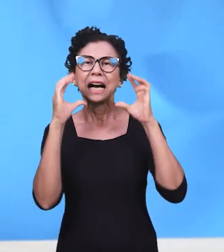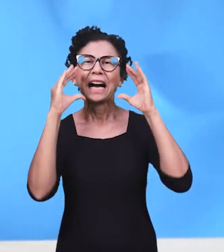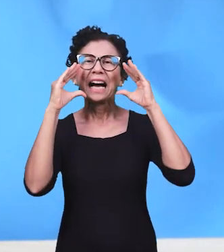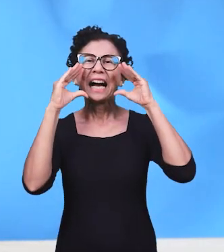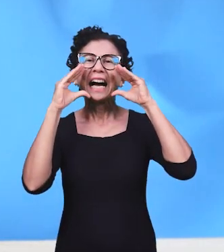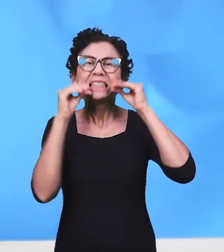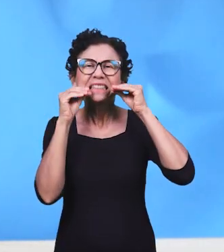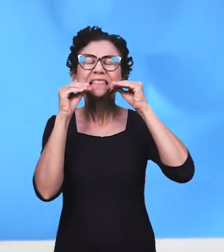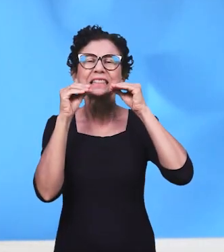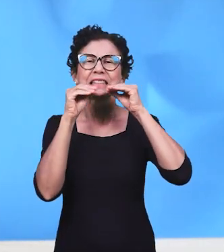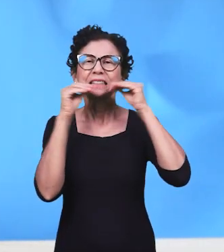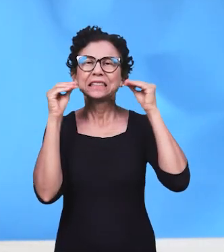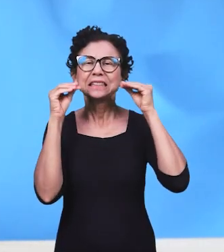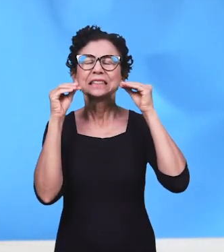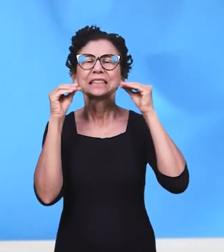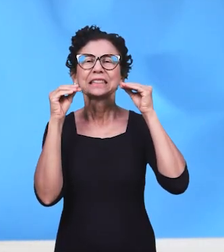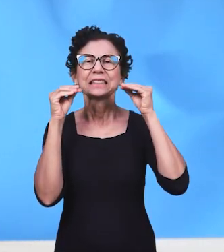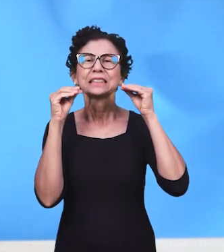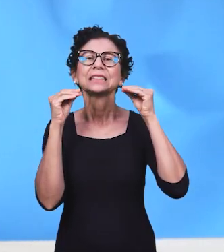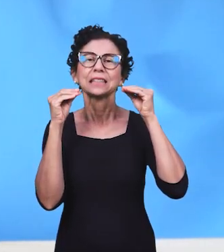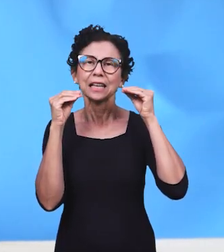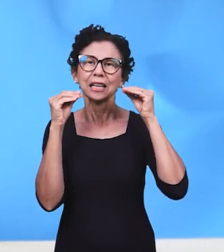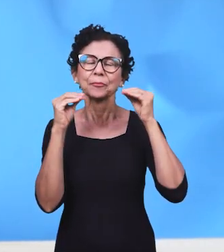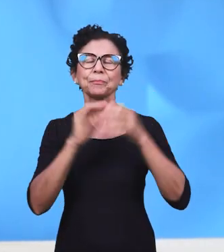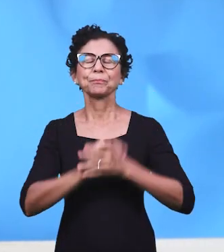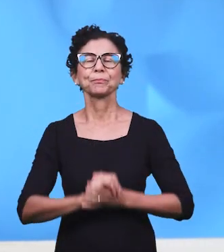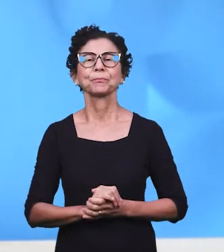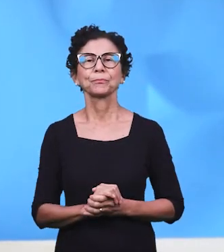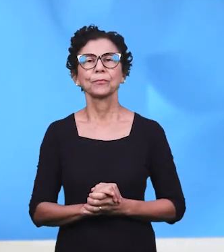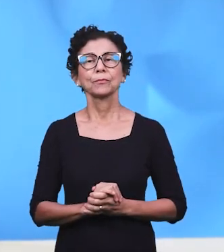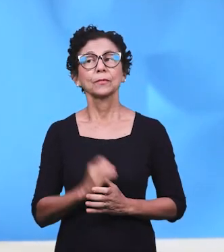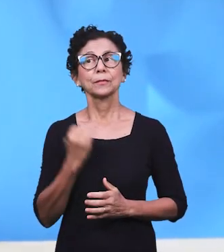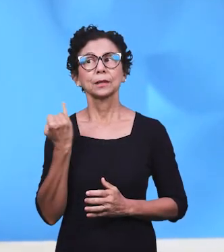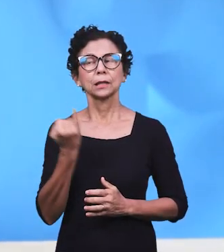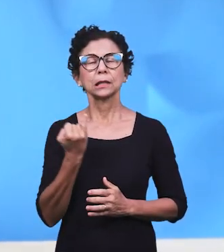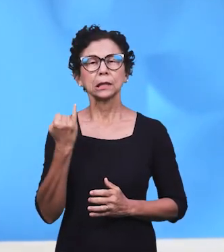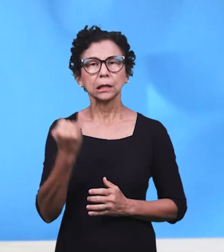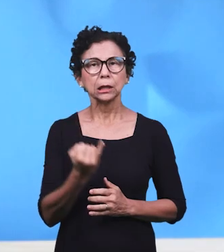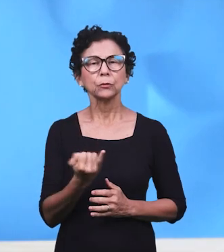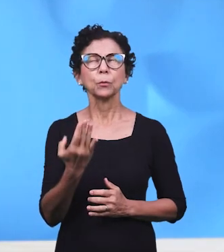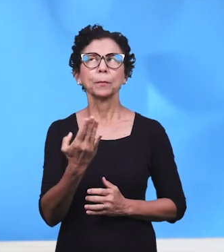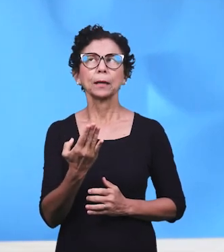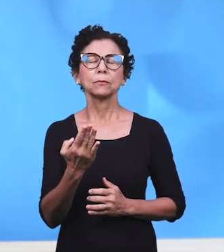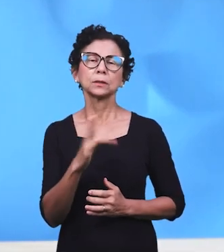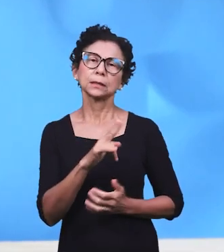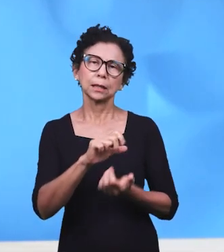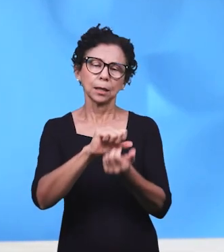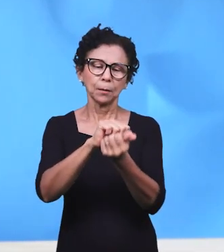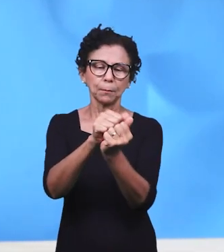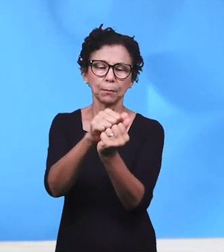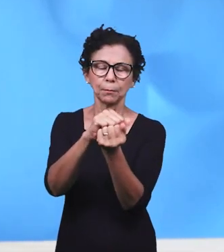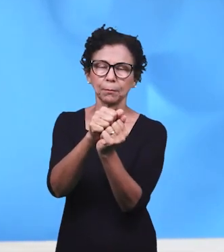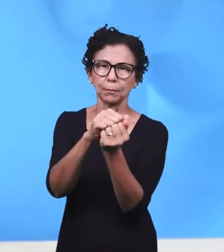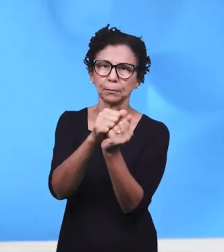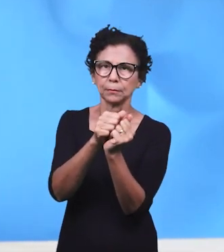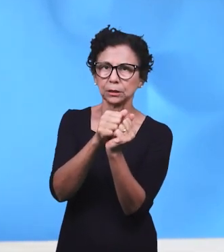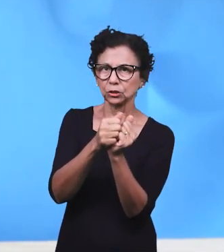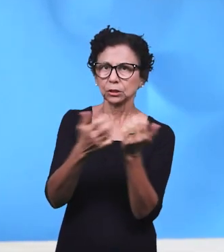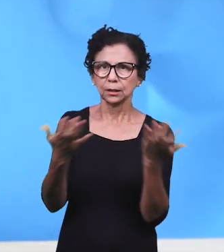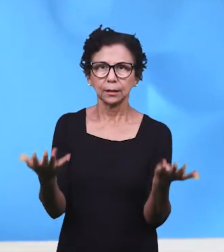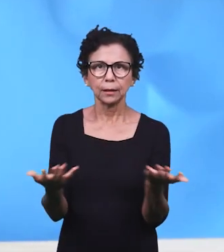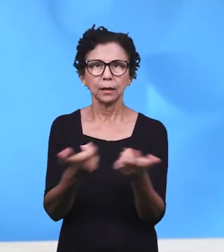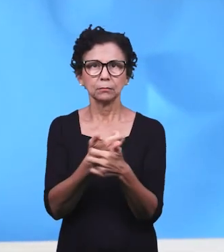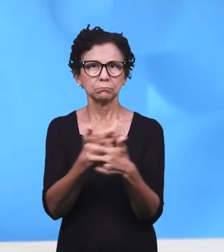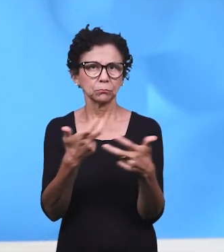importante no funcionamento da nossa boca. Então, é algo incrível quando a gente entende que a saliva, ela precisa